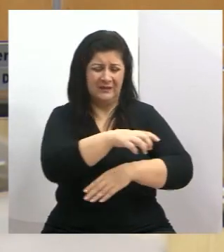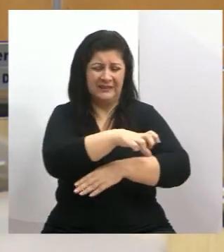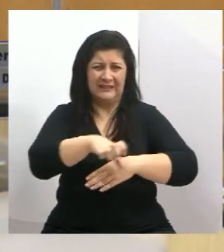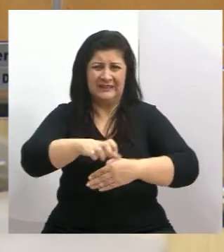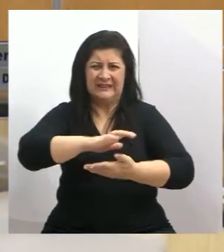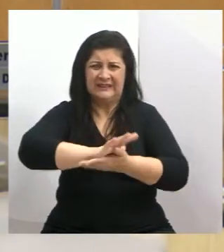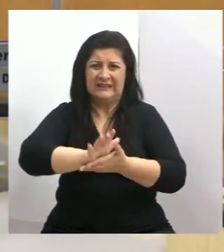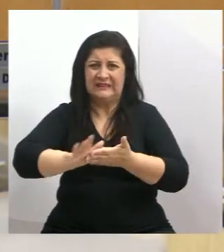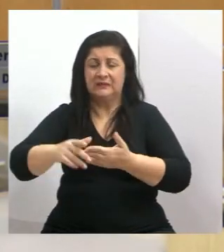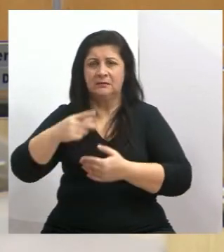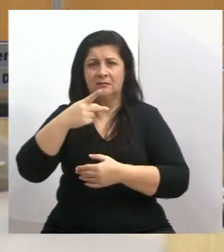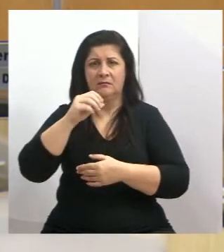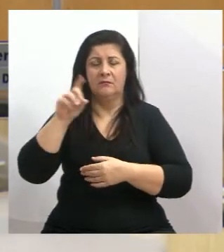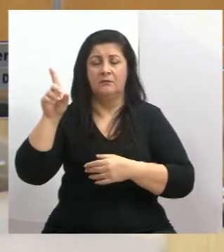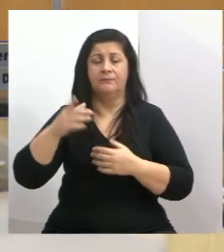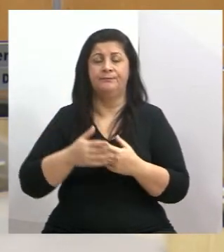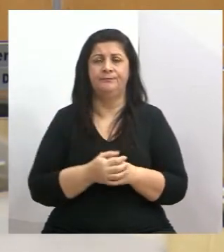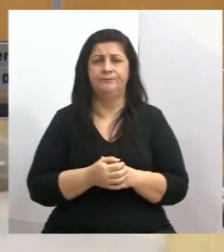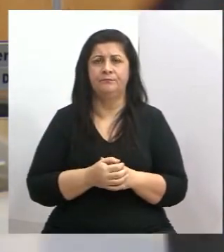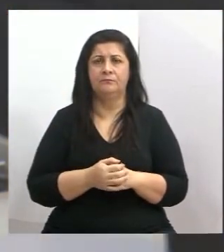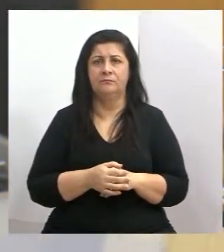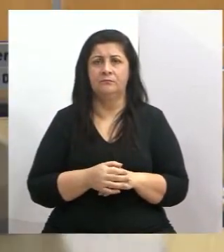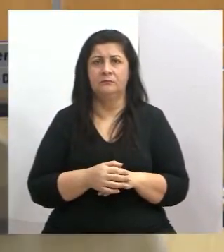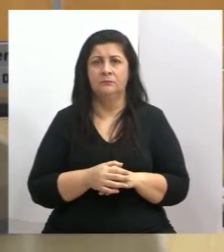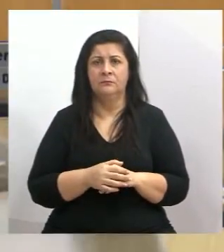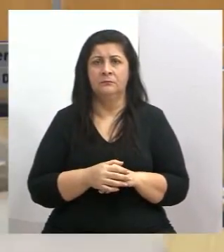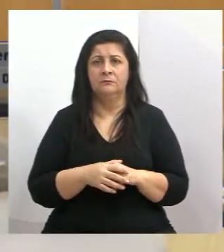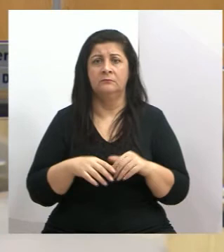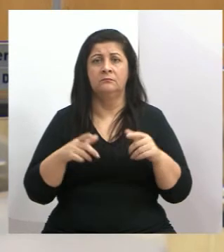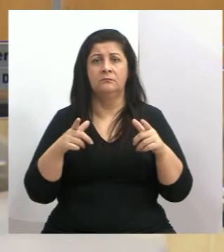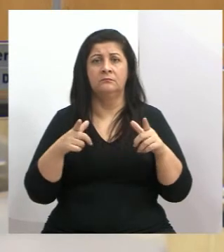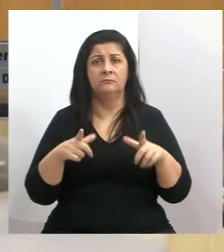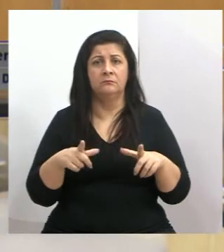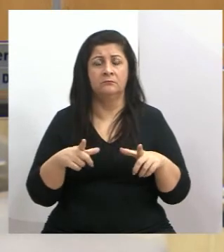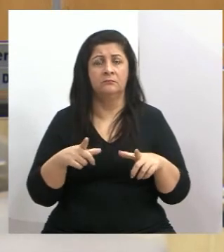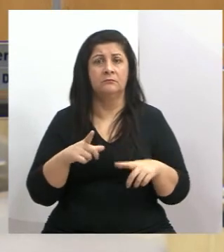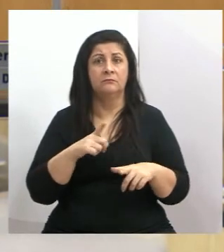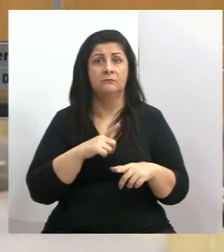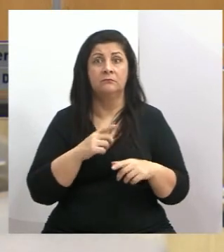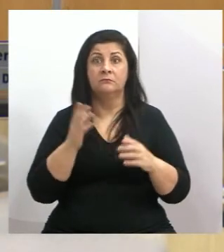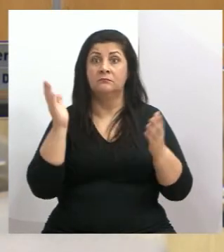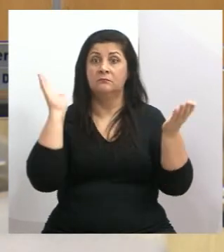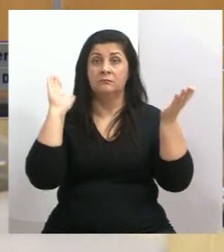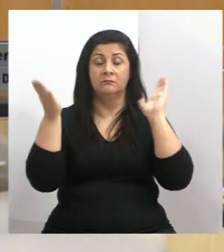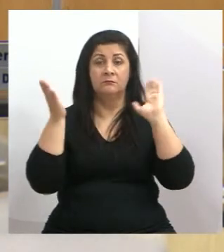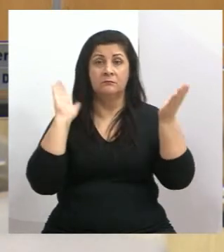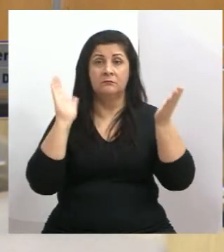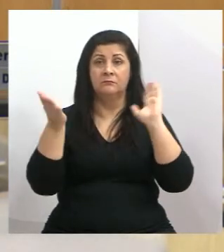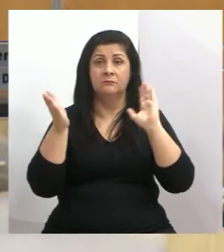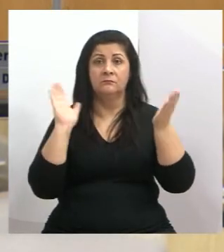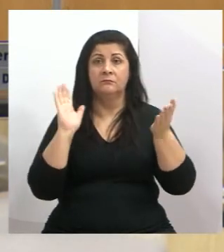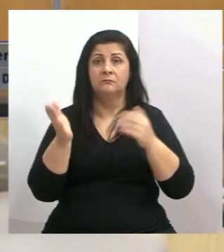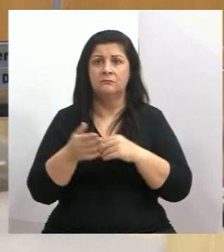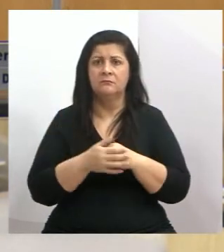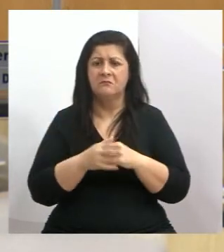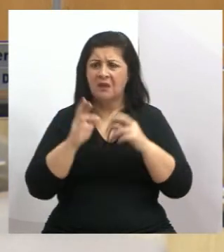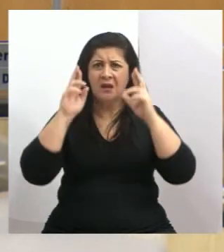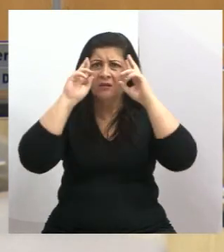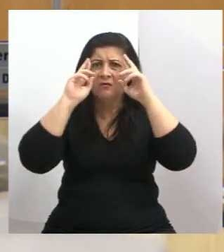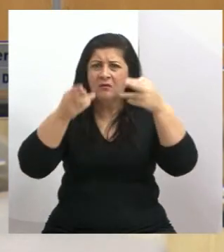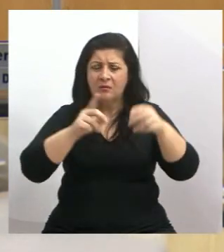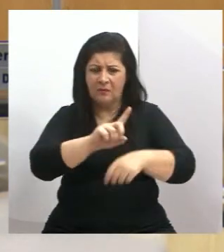e considerando que no local mencionado ainda trânsito intenso de caminhões que por vezes não